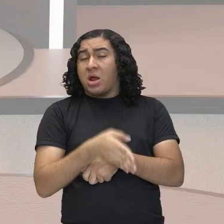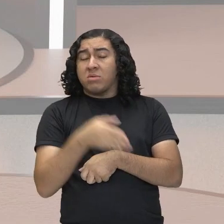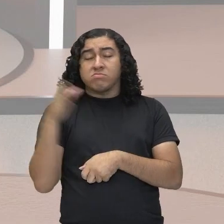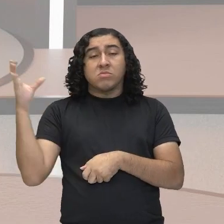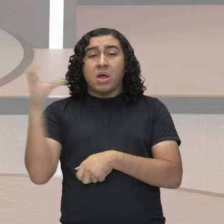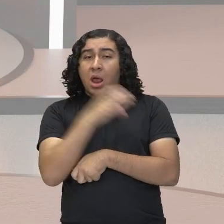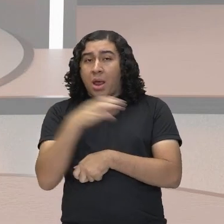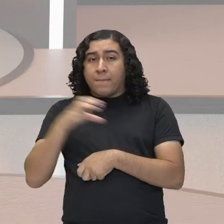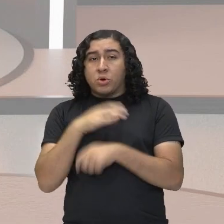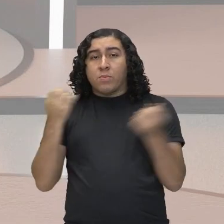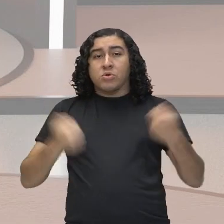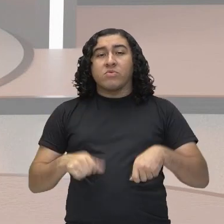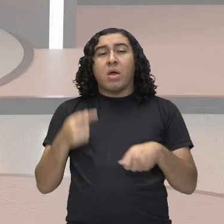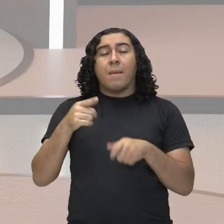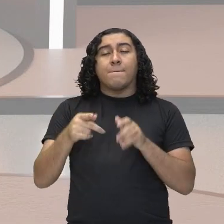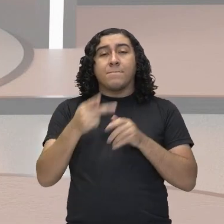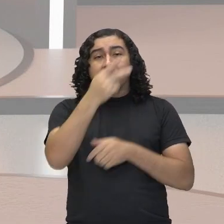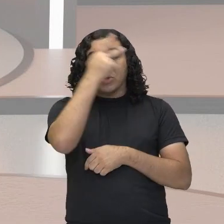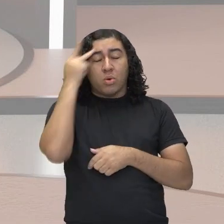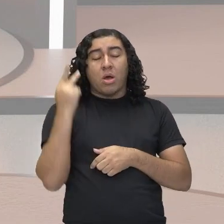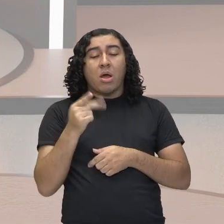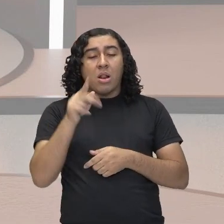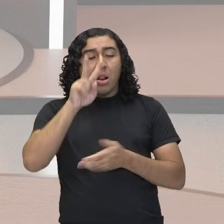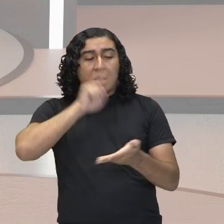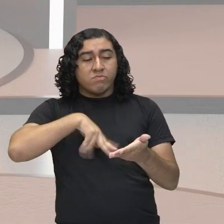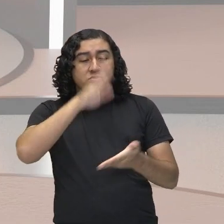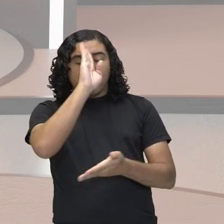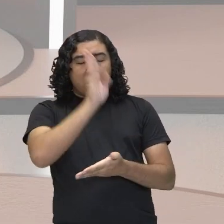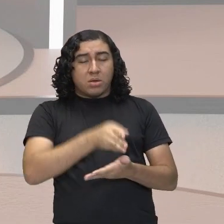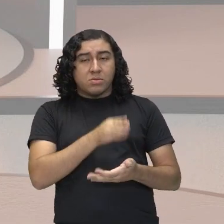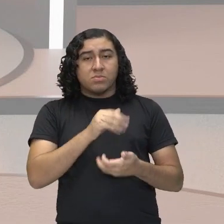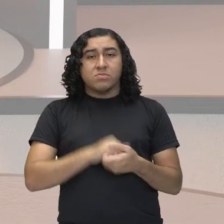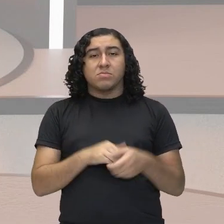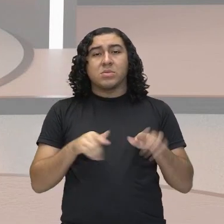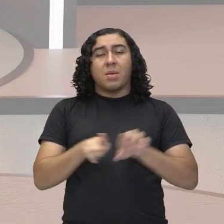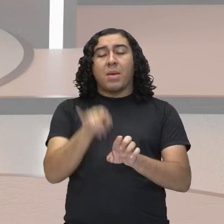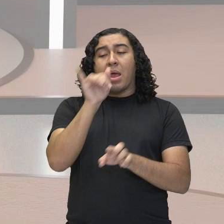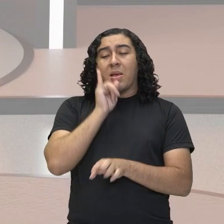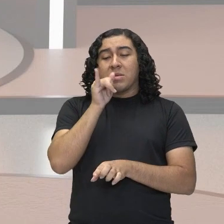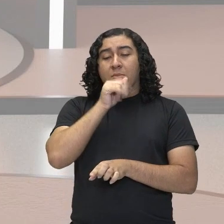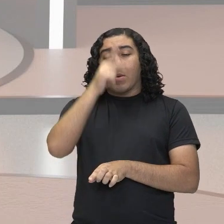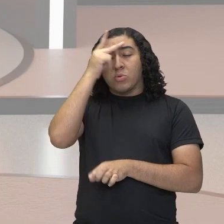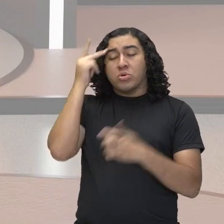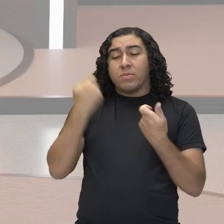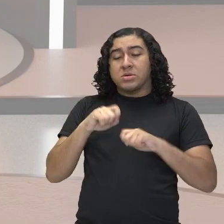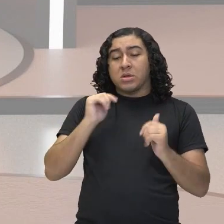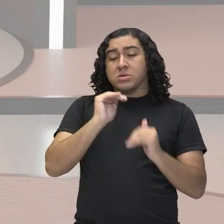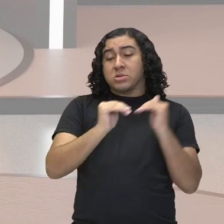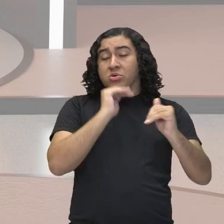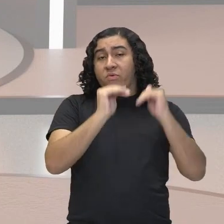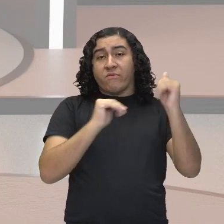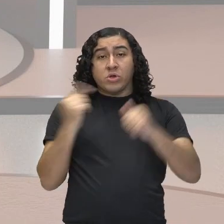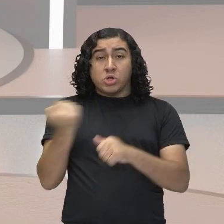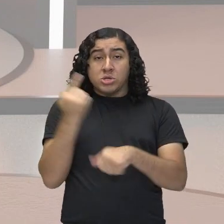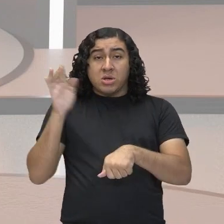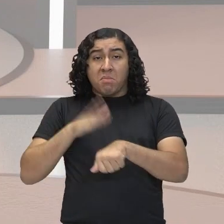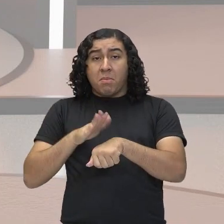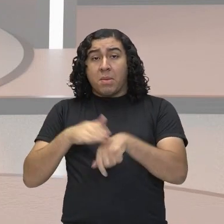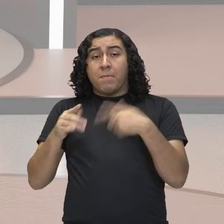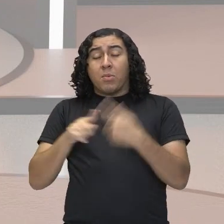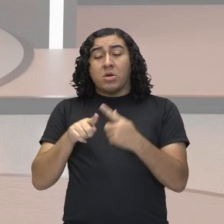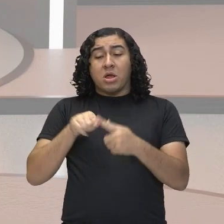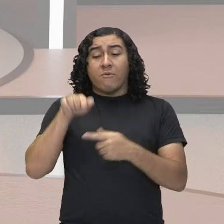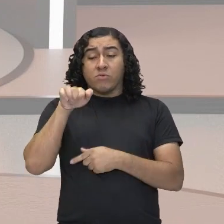crua, ele coloca a verdade na sua frente. Olha só, tu tem que se construir, tá bom? Porque no momento tu